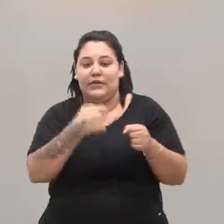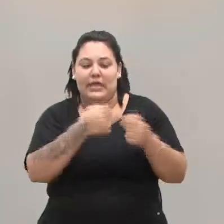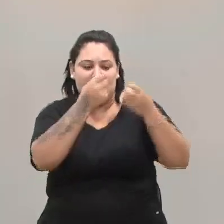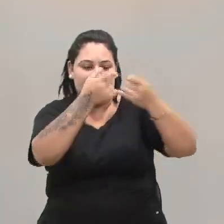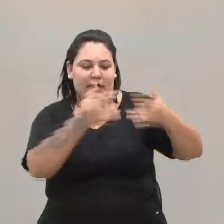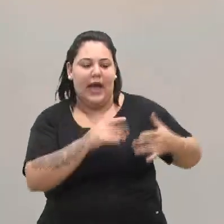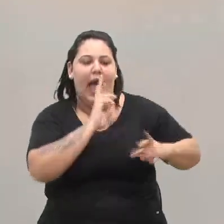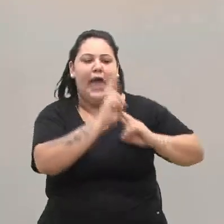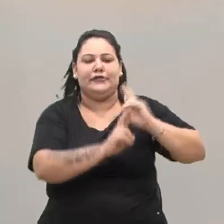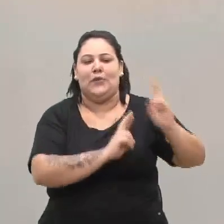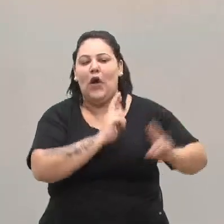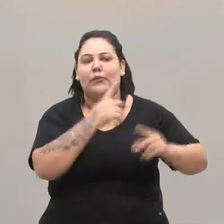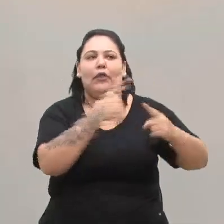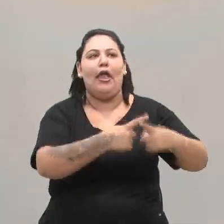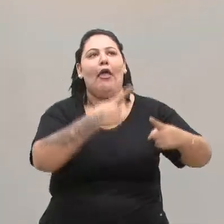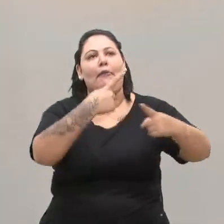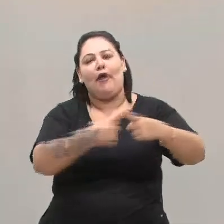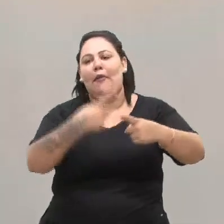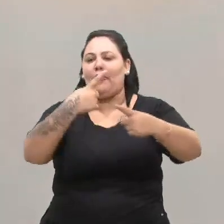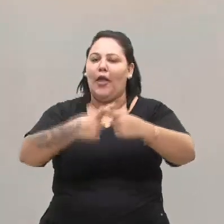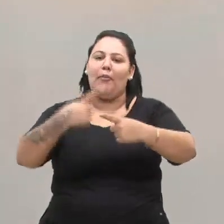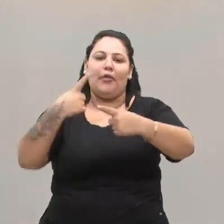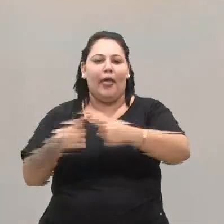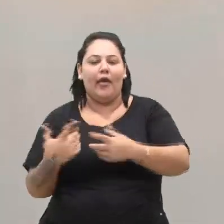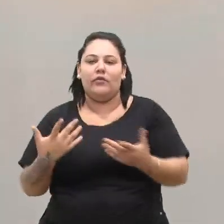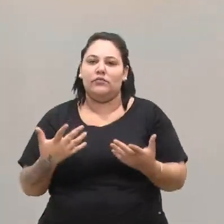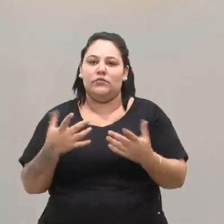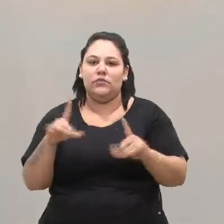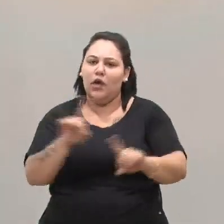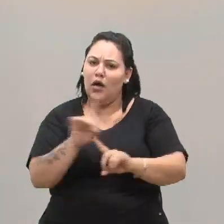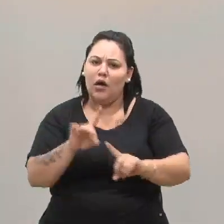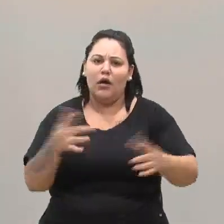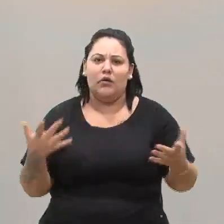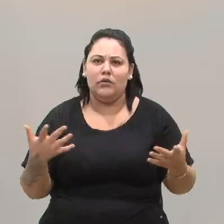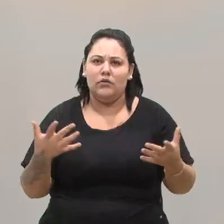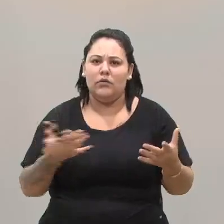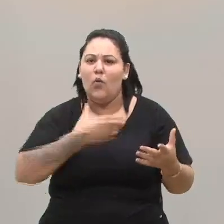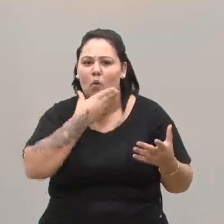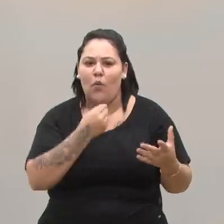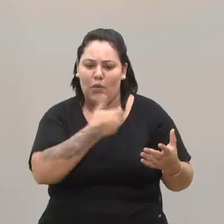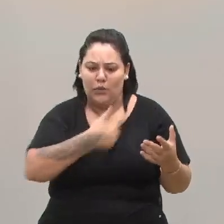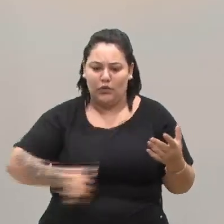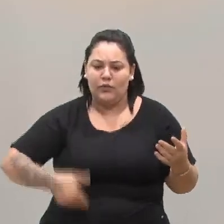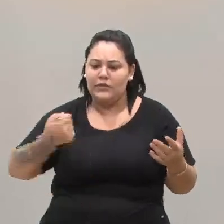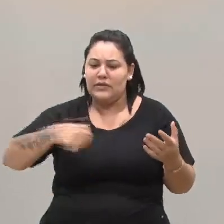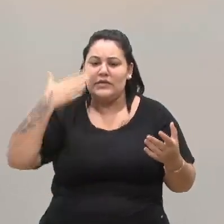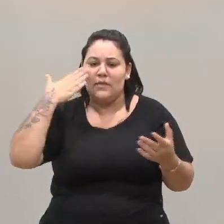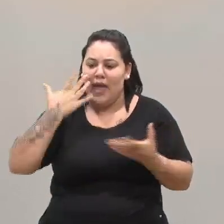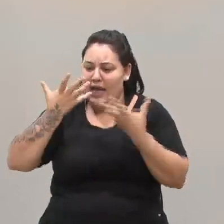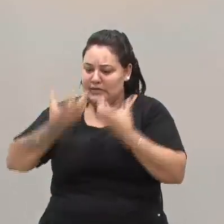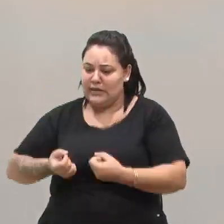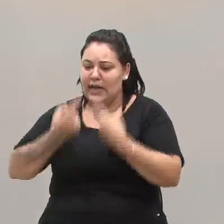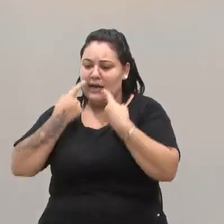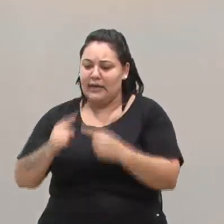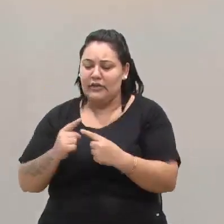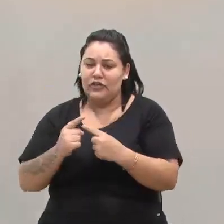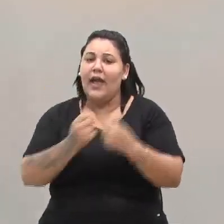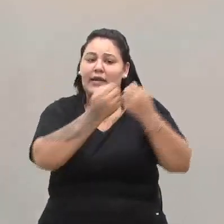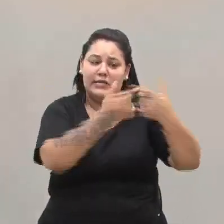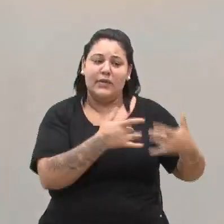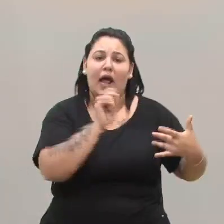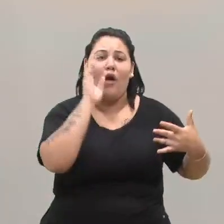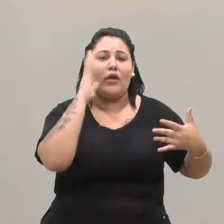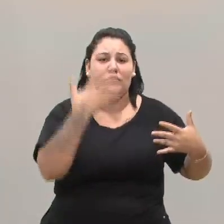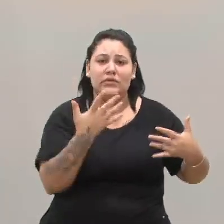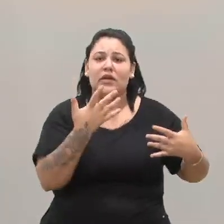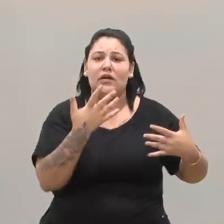porque né, não pode se criticar, não. Se o homem público tem que saber receber a crítica e argumentar, e que